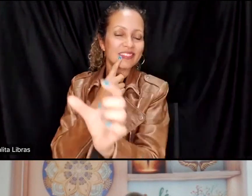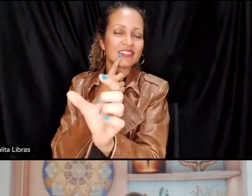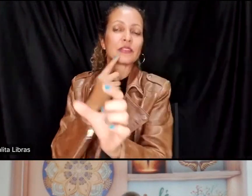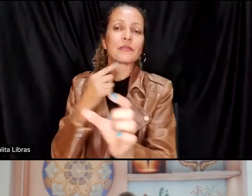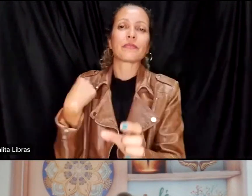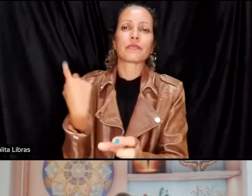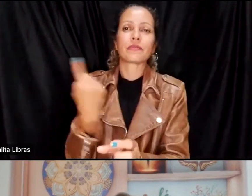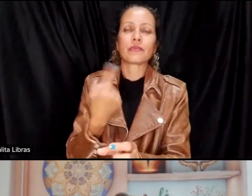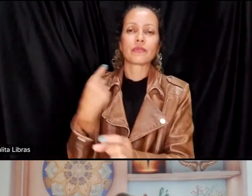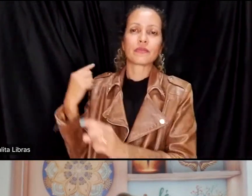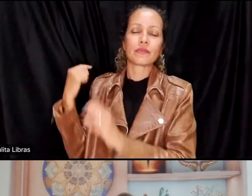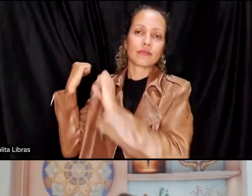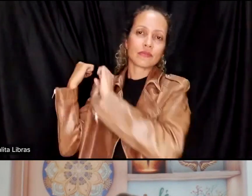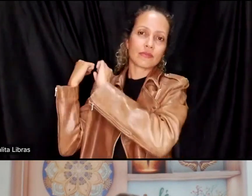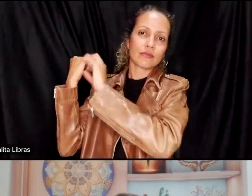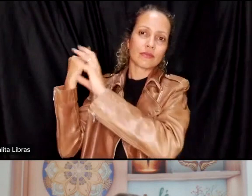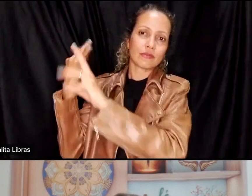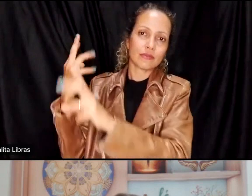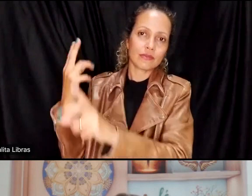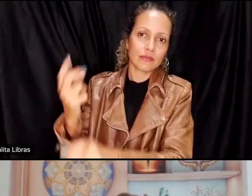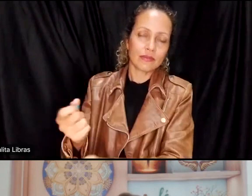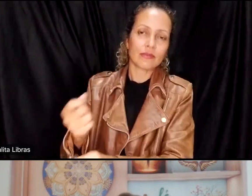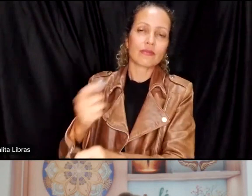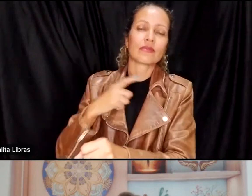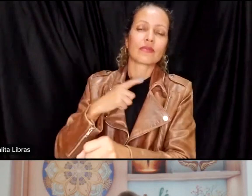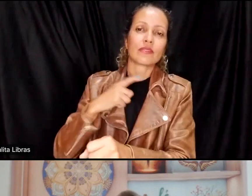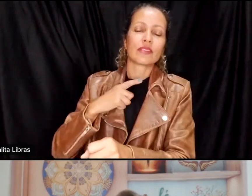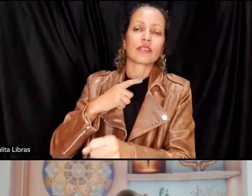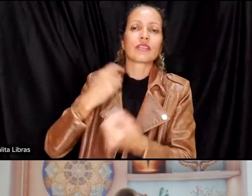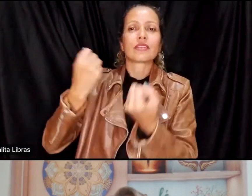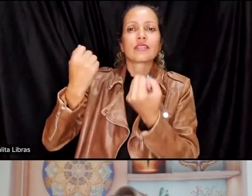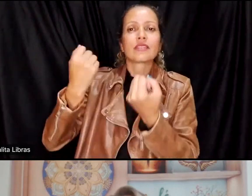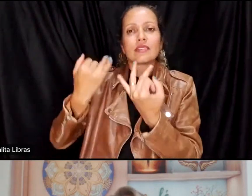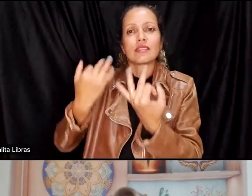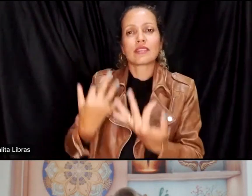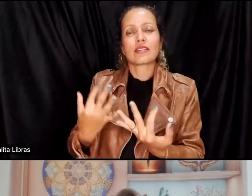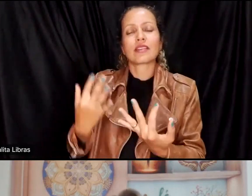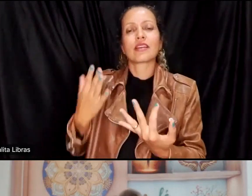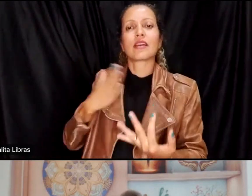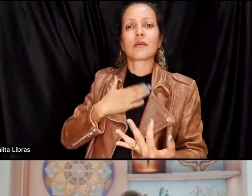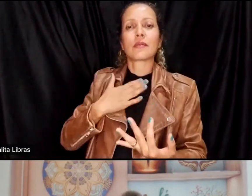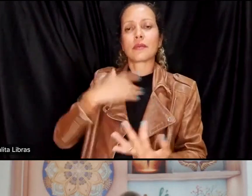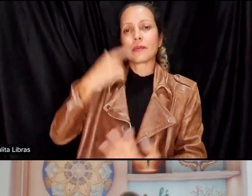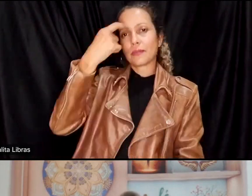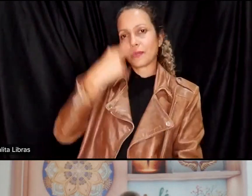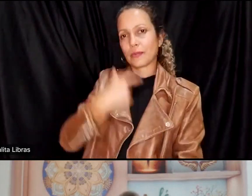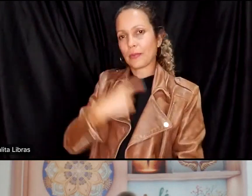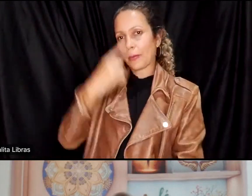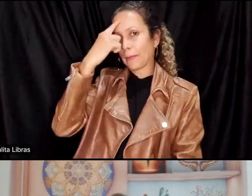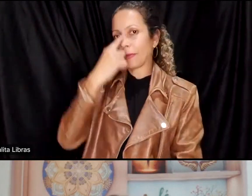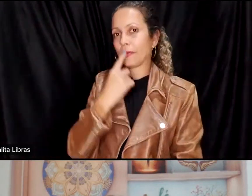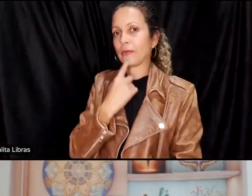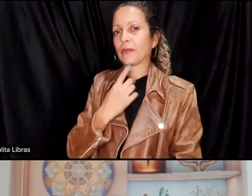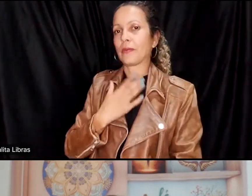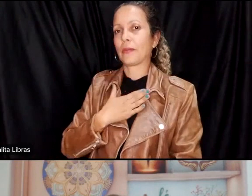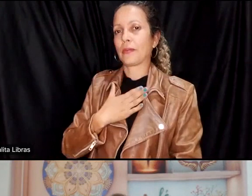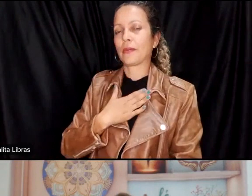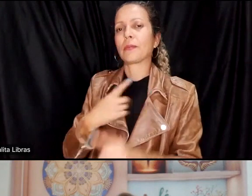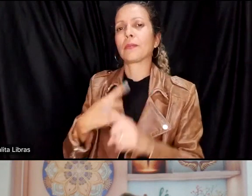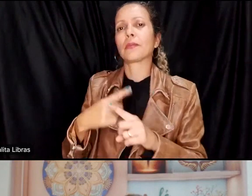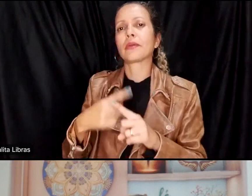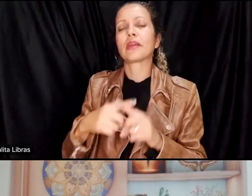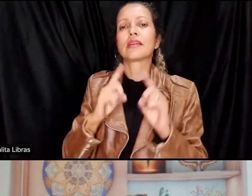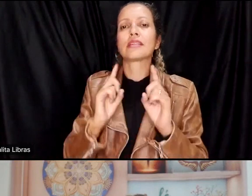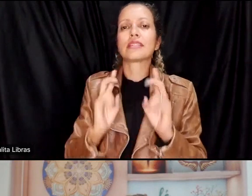a ver com a minha forma de ser. Eu sempre dei aula e, dando aula, eu sempre me deparei com